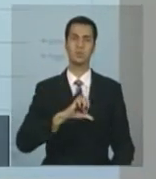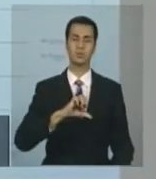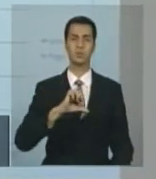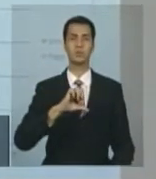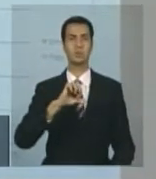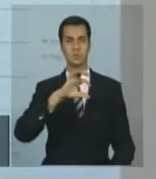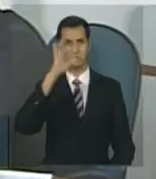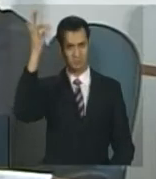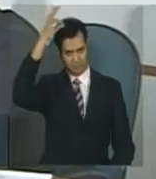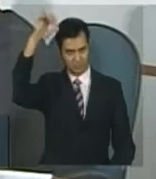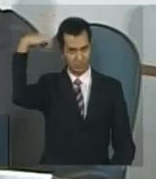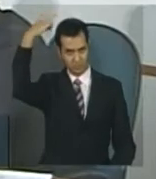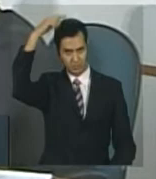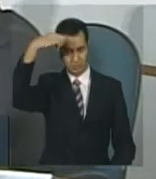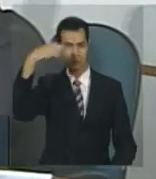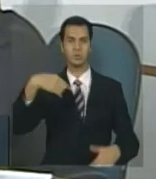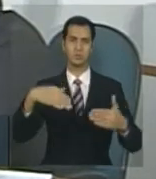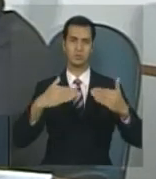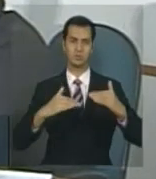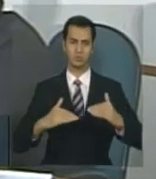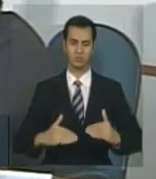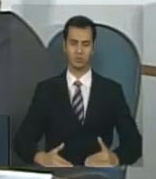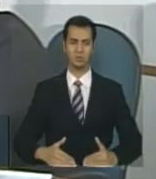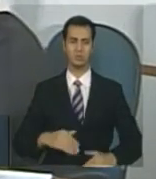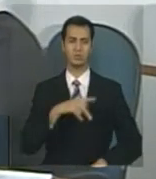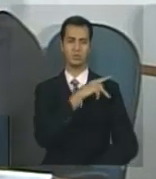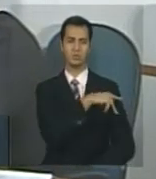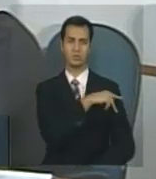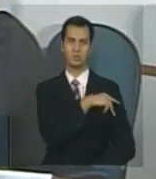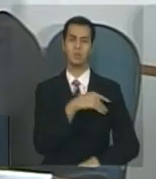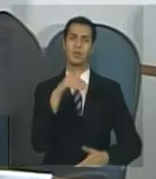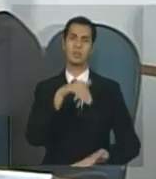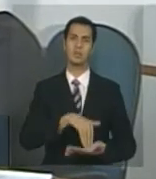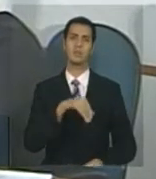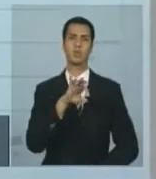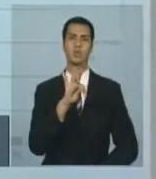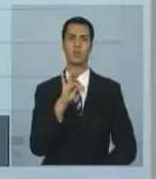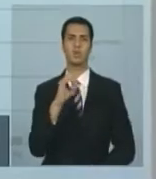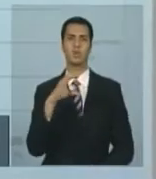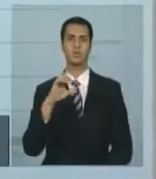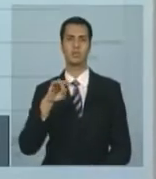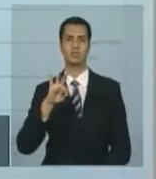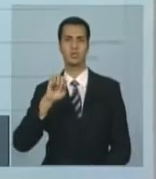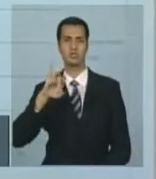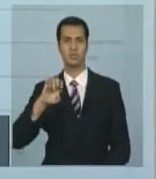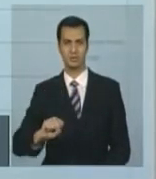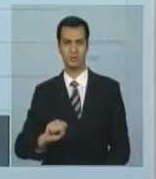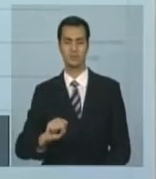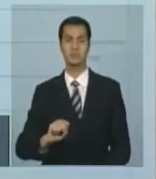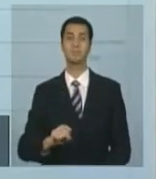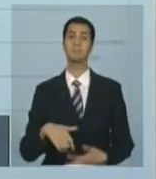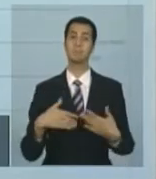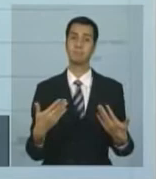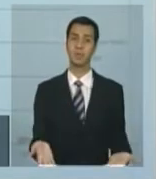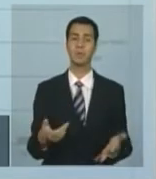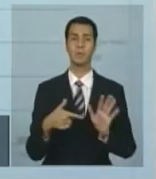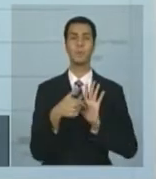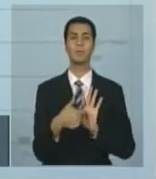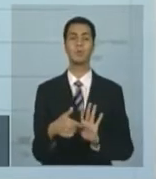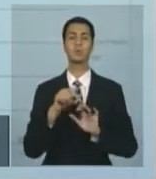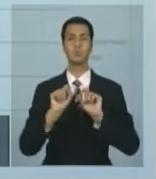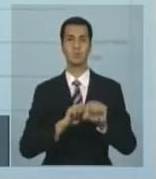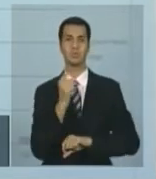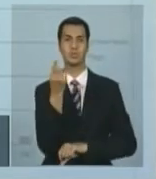Goiás, Pernambuco, Roraima, Ceará, Paraíba e Tocantins. Então, aí nós temos a